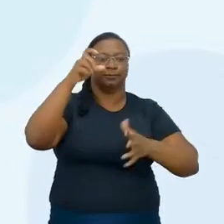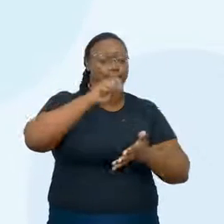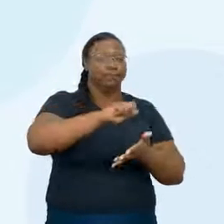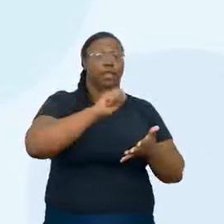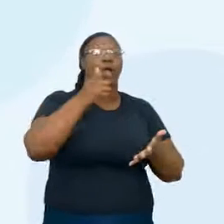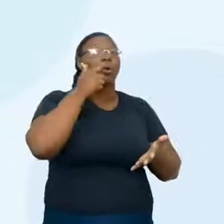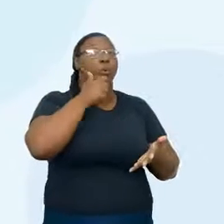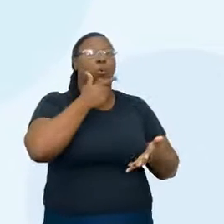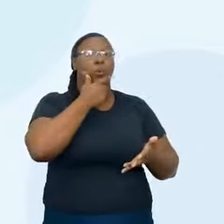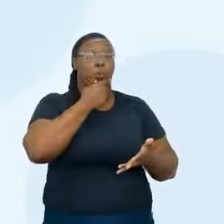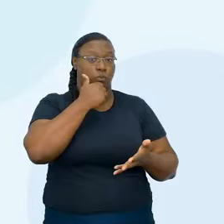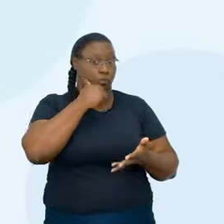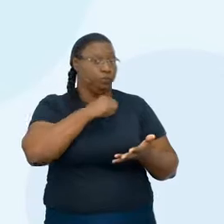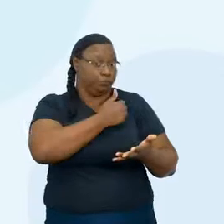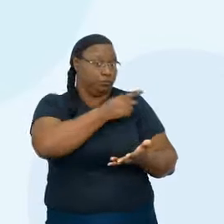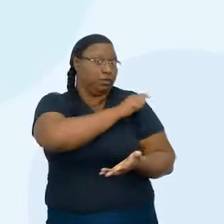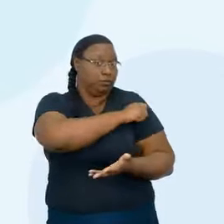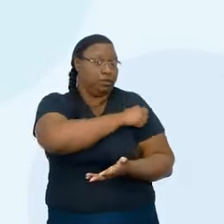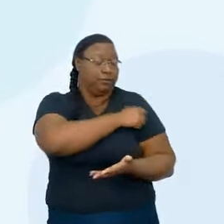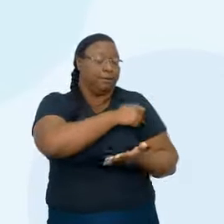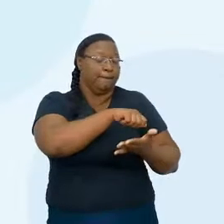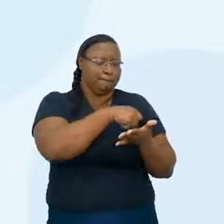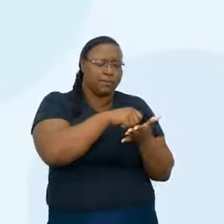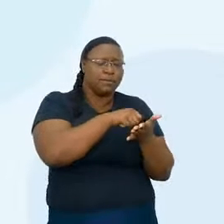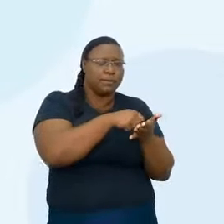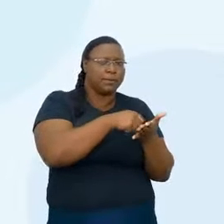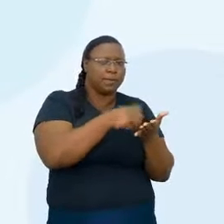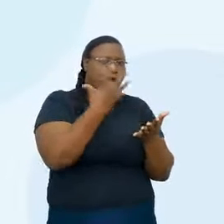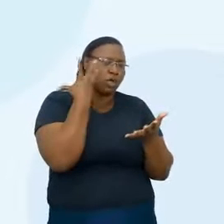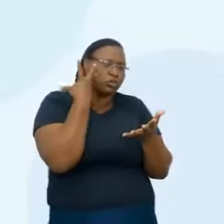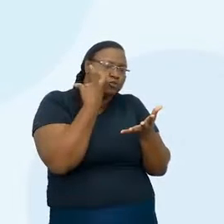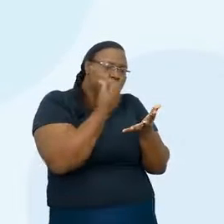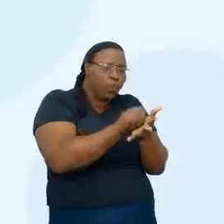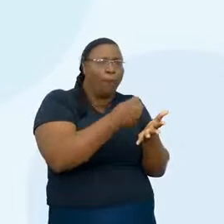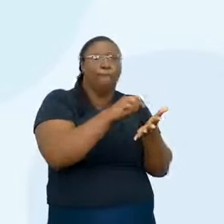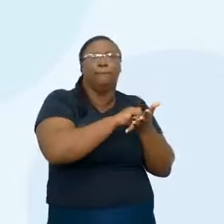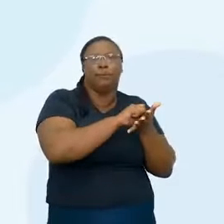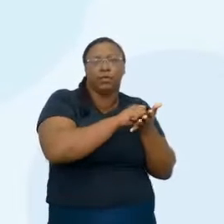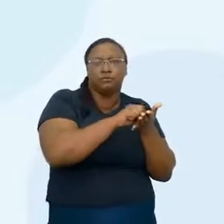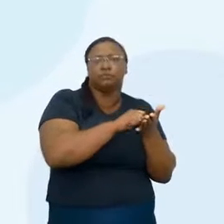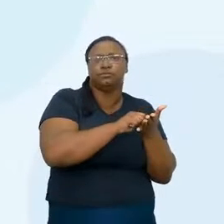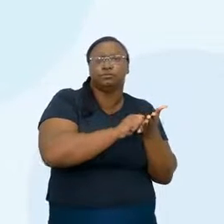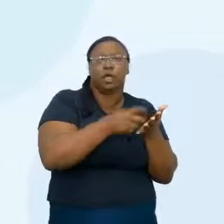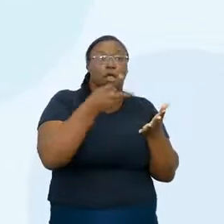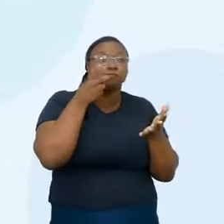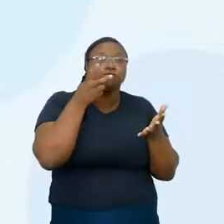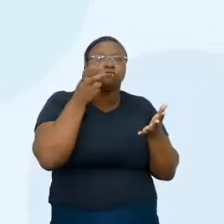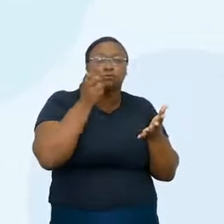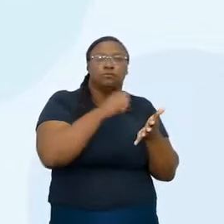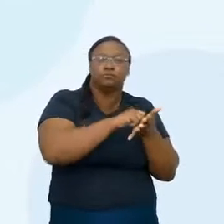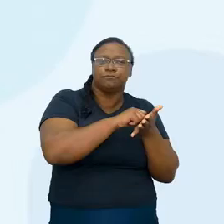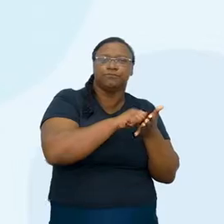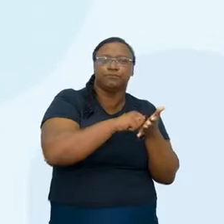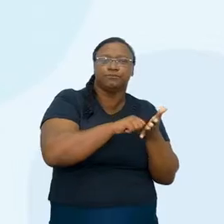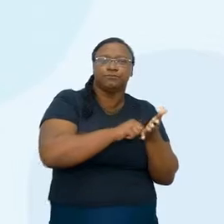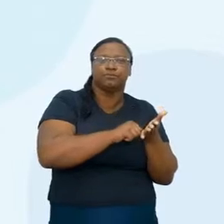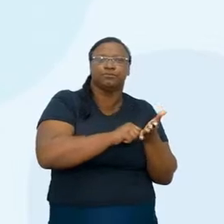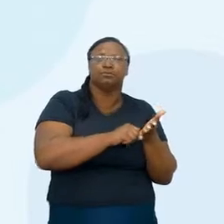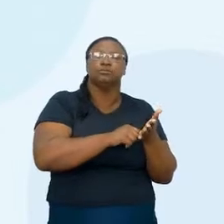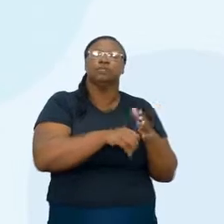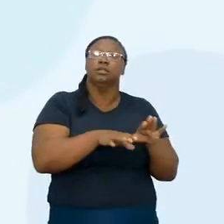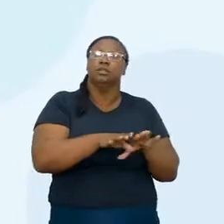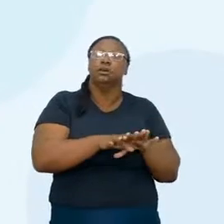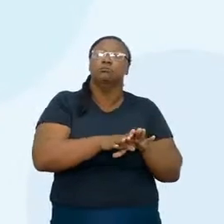anotações e a partir dali, né, vamos tirar uma síntese do que foi observado, e a própria autoavaliação, né, que é